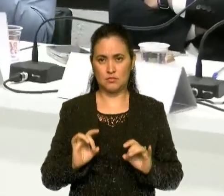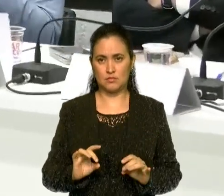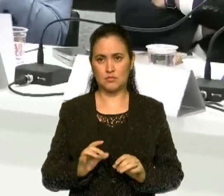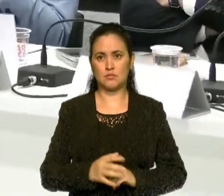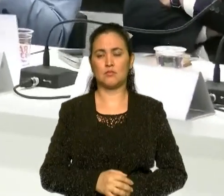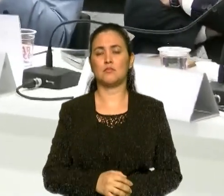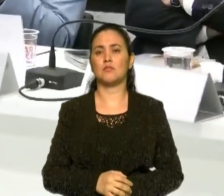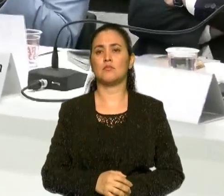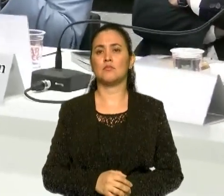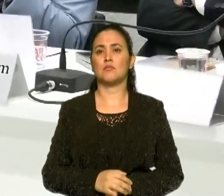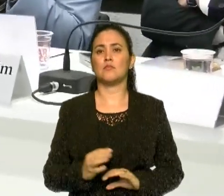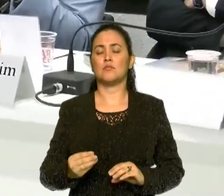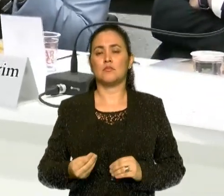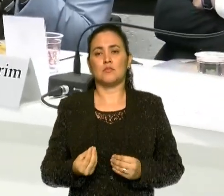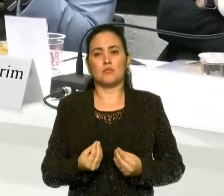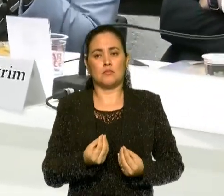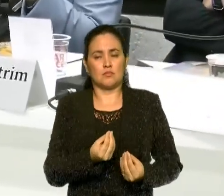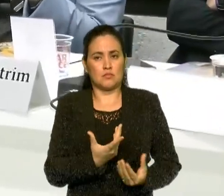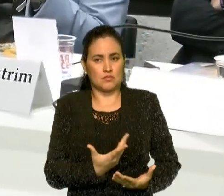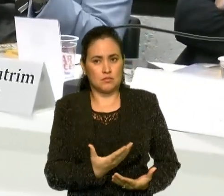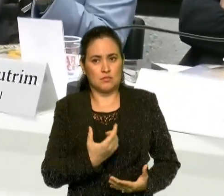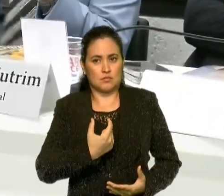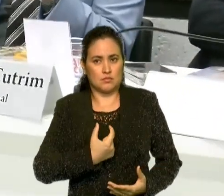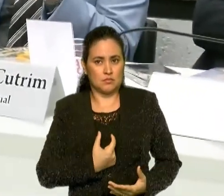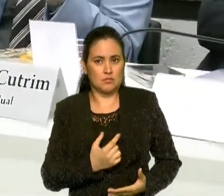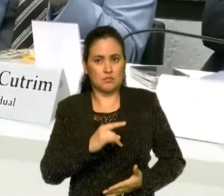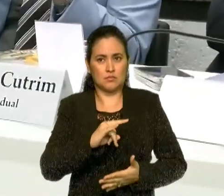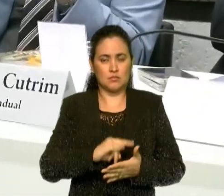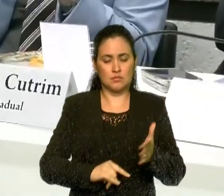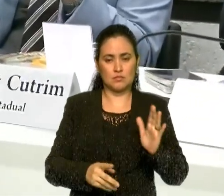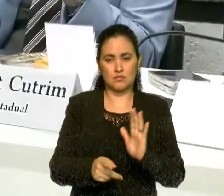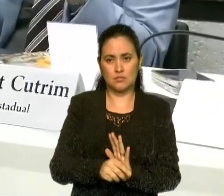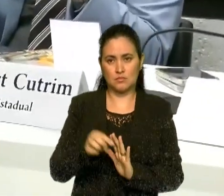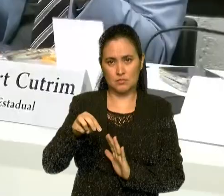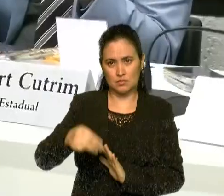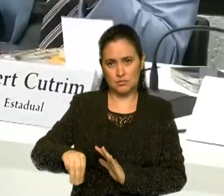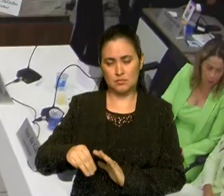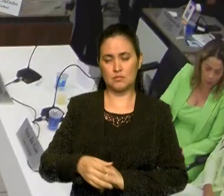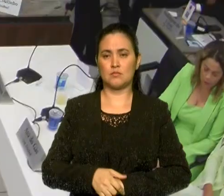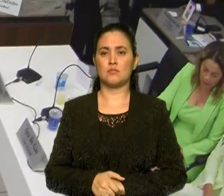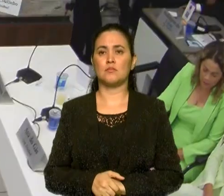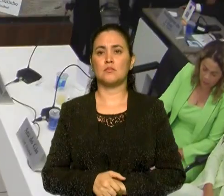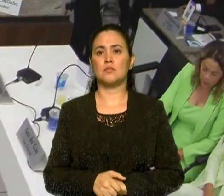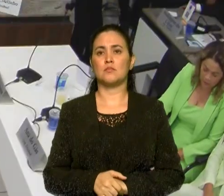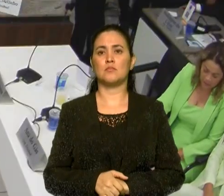e entrega de medalhas e título de cidadão maranhense.